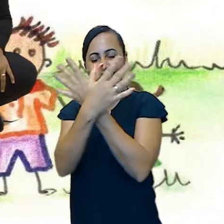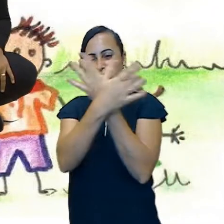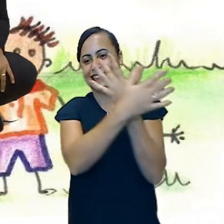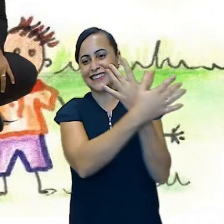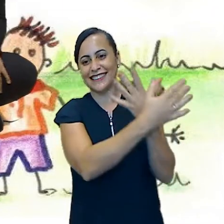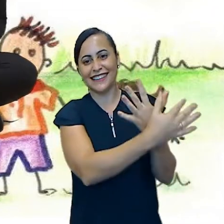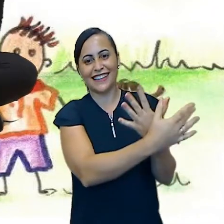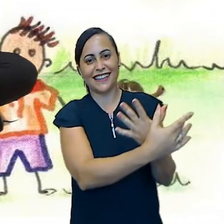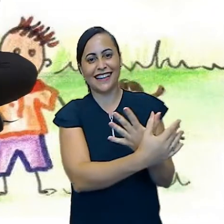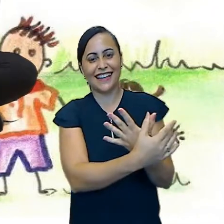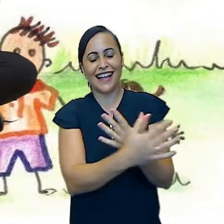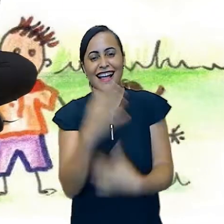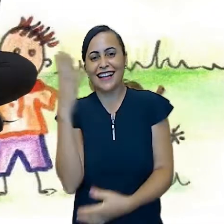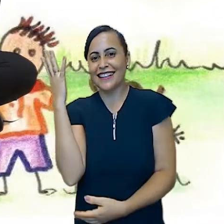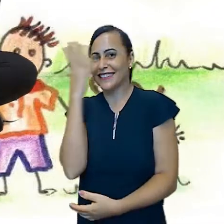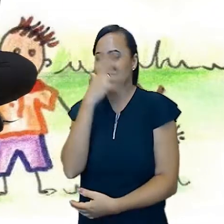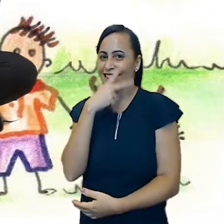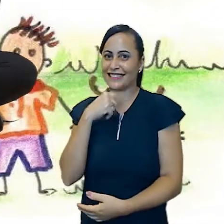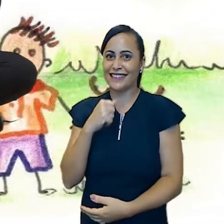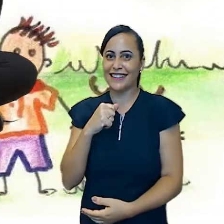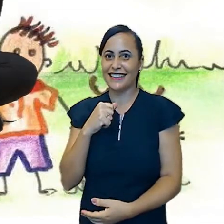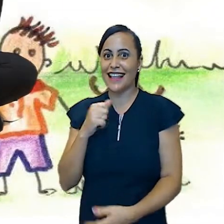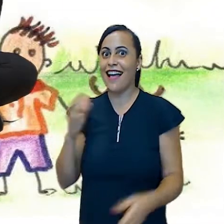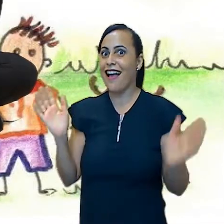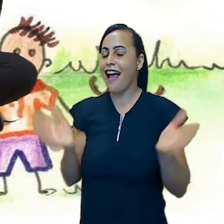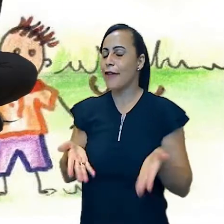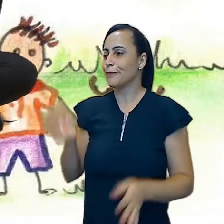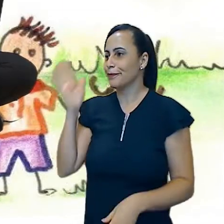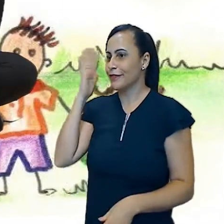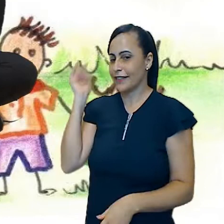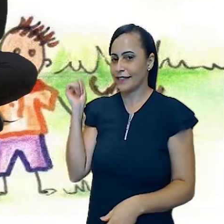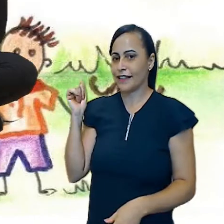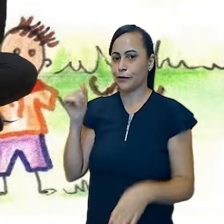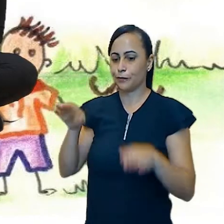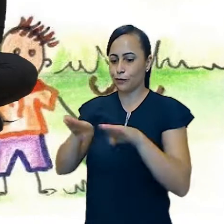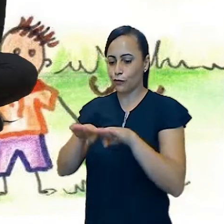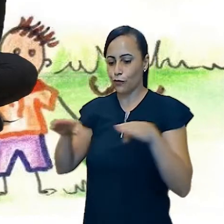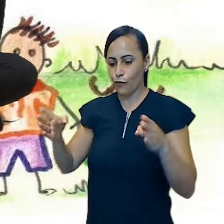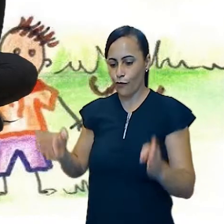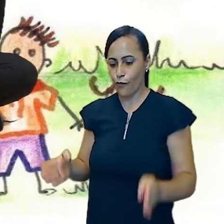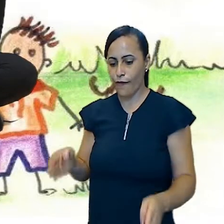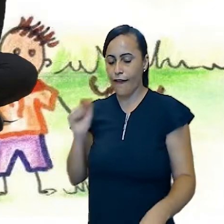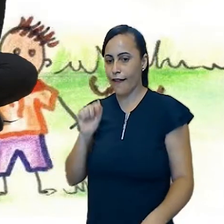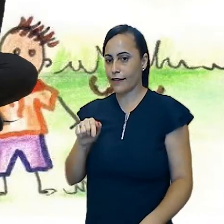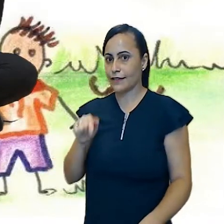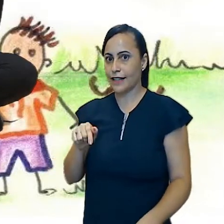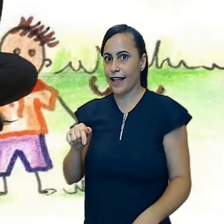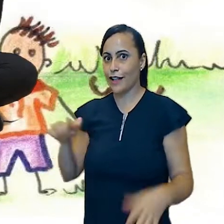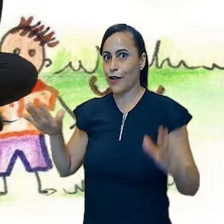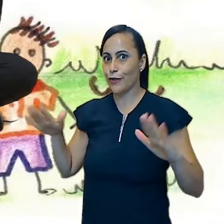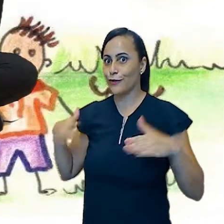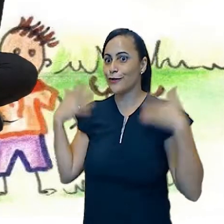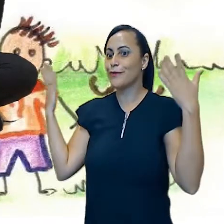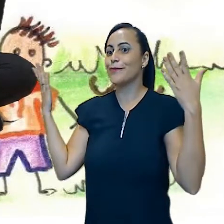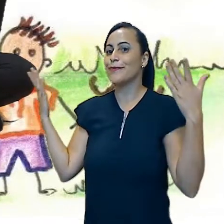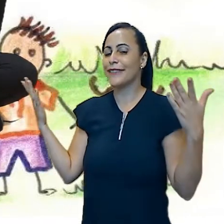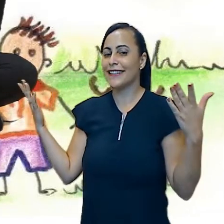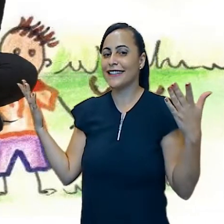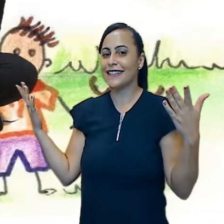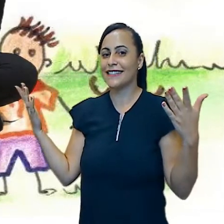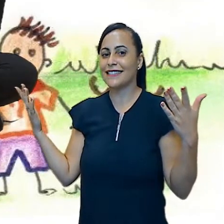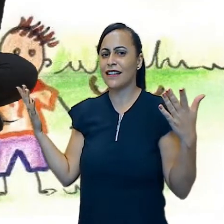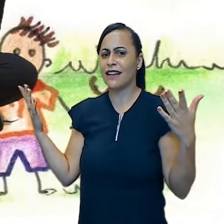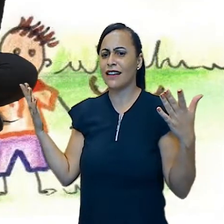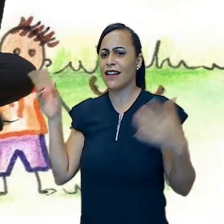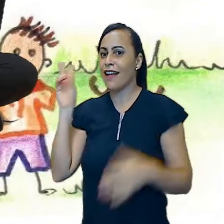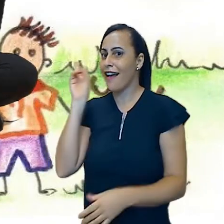uma borboleta? Já sei! Essa caixa é uma caixa surpresa